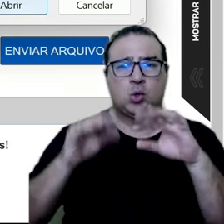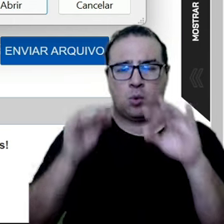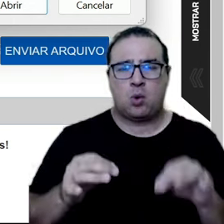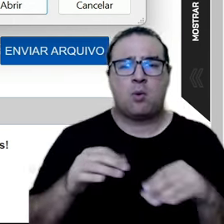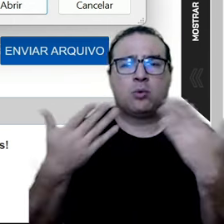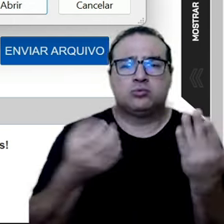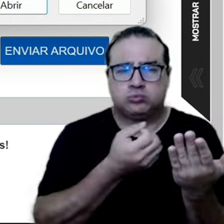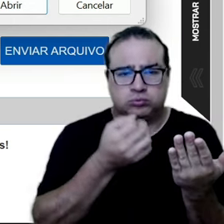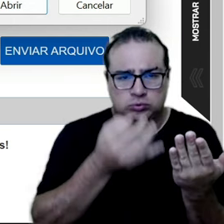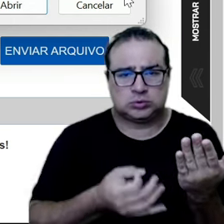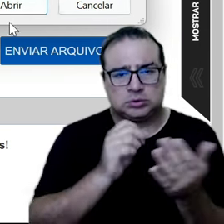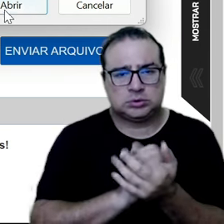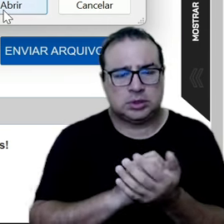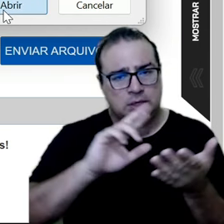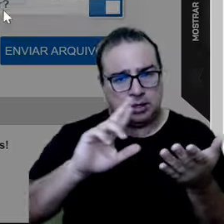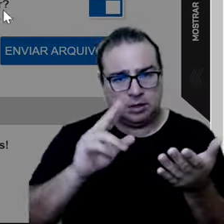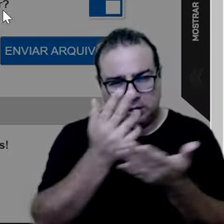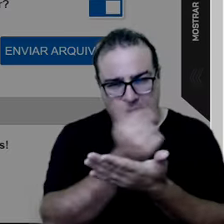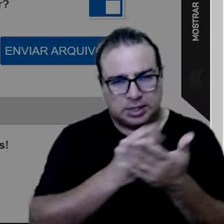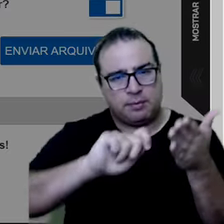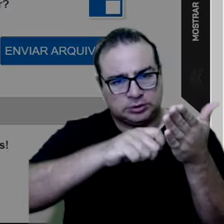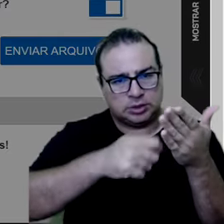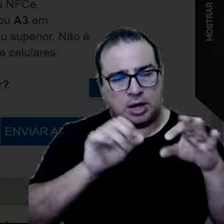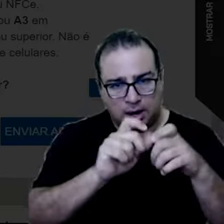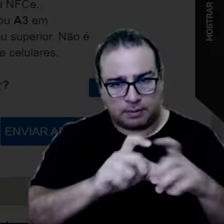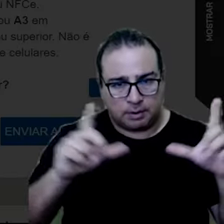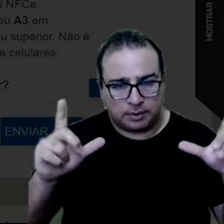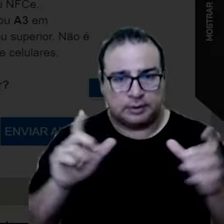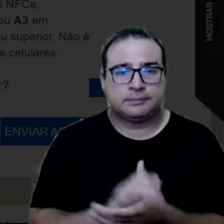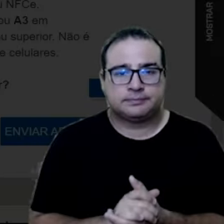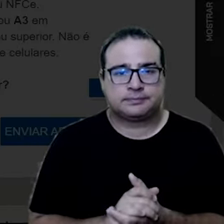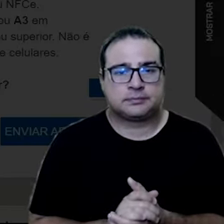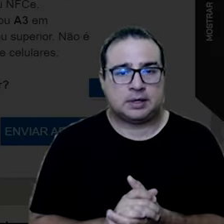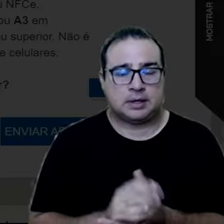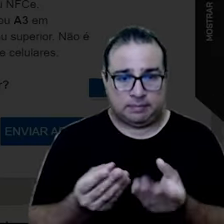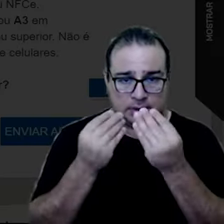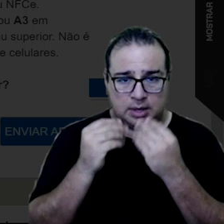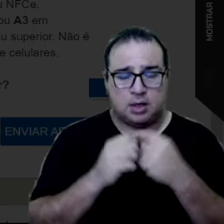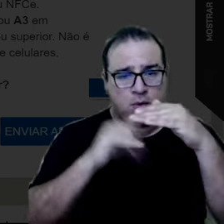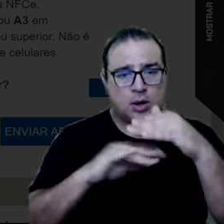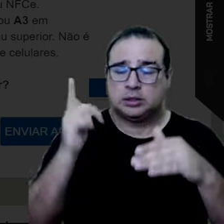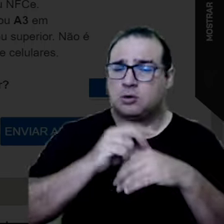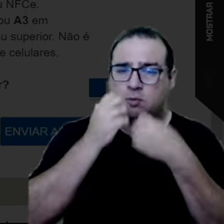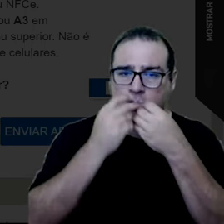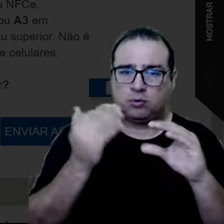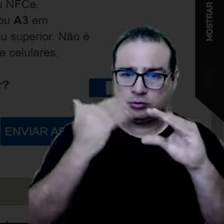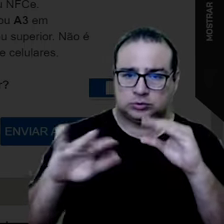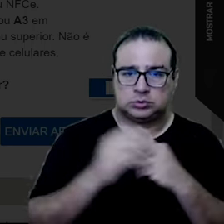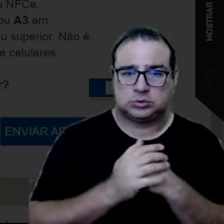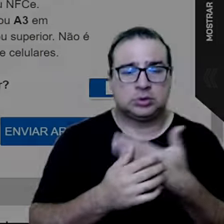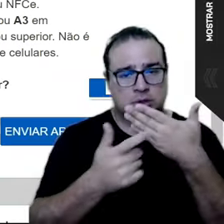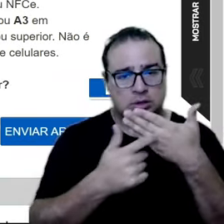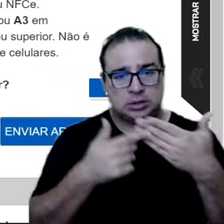aqui o arquivo ele é tem esse ícone de uma chavinha né Eu clico aqui em Abrir E aí ele vai ó arquivo enviado com sucesso